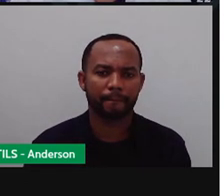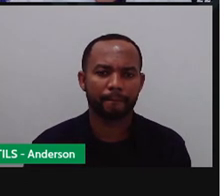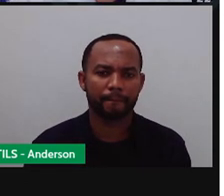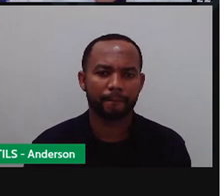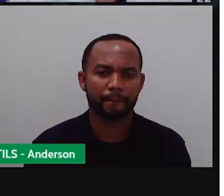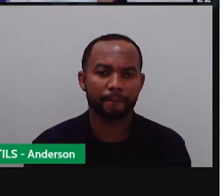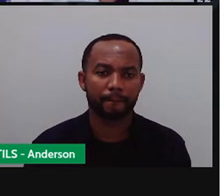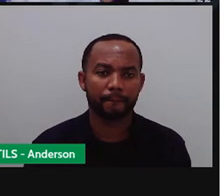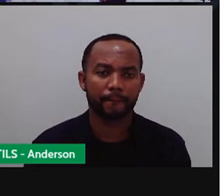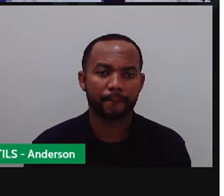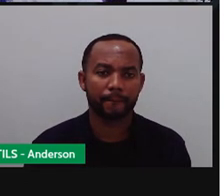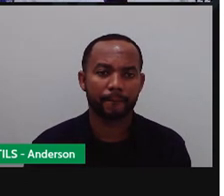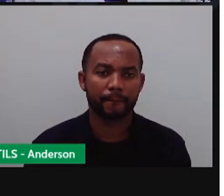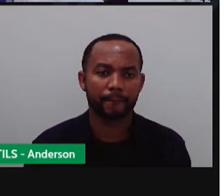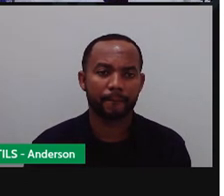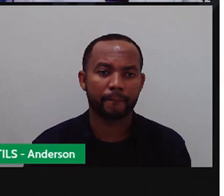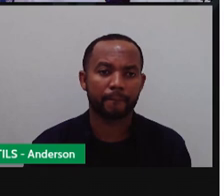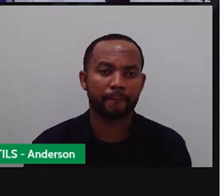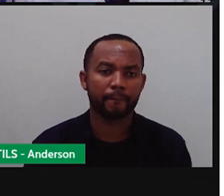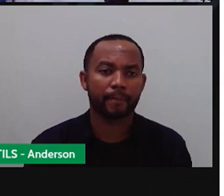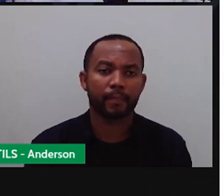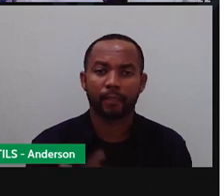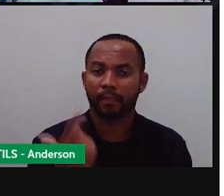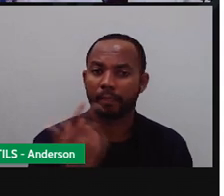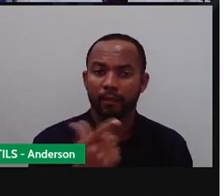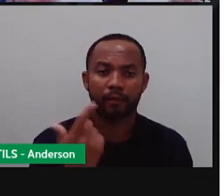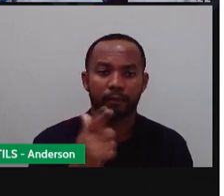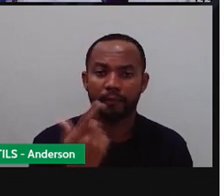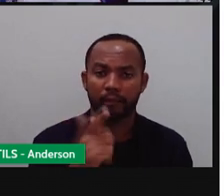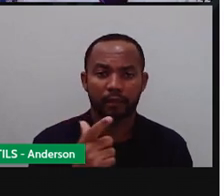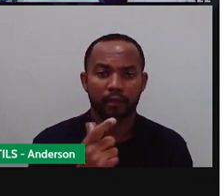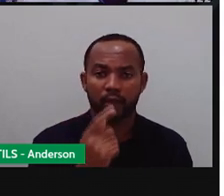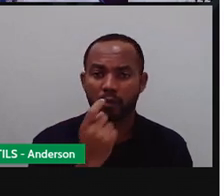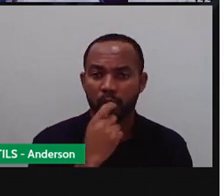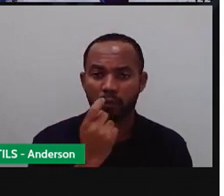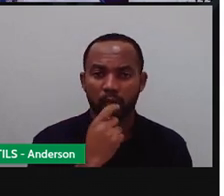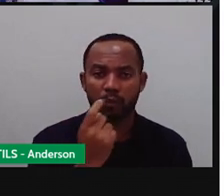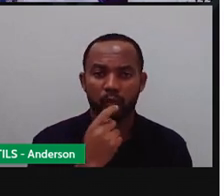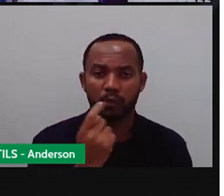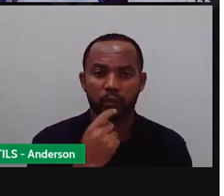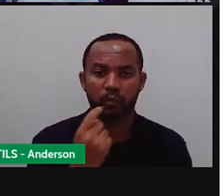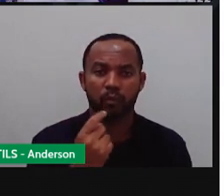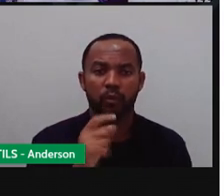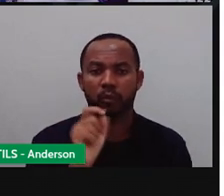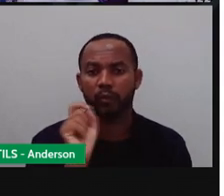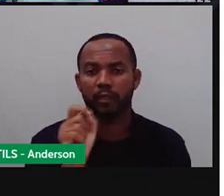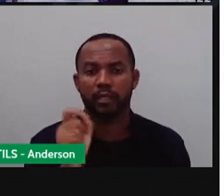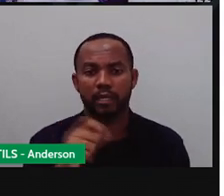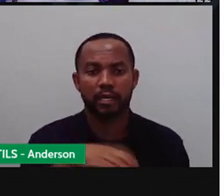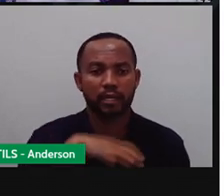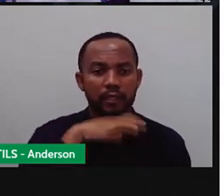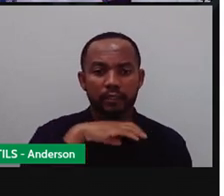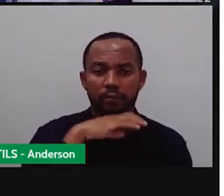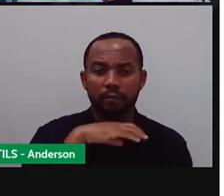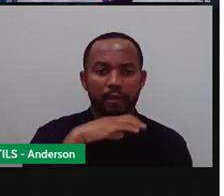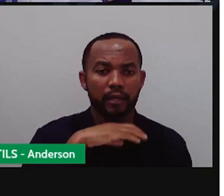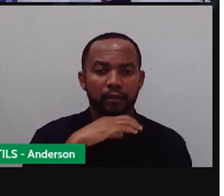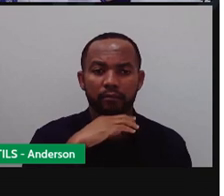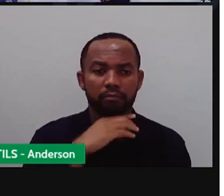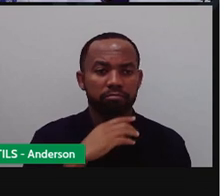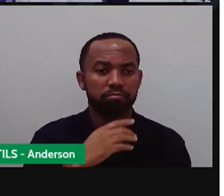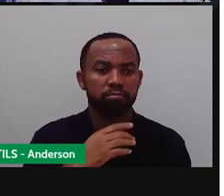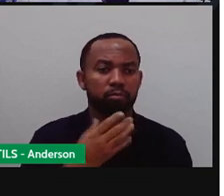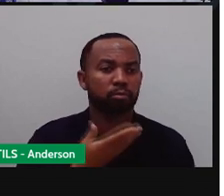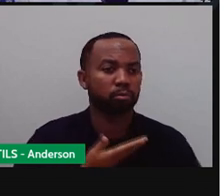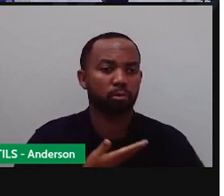seguindo. Bom, invertebrados, né? Fora todas as dicas que a Pró já deu aí, são aqueles animais que não possuem o